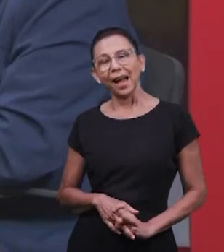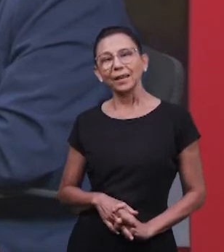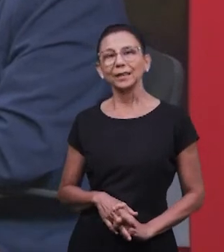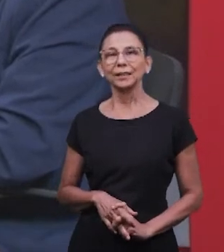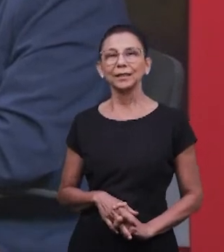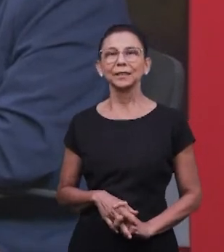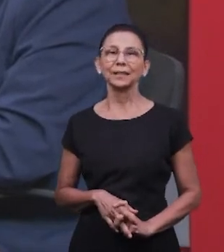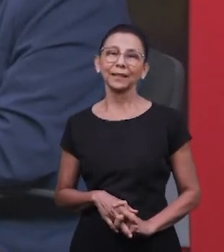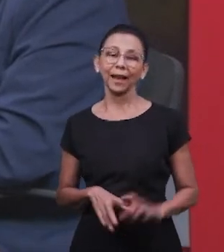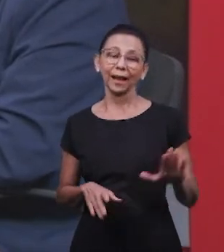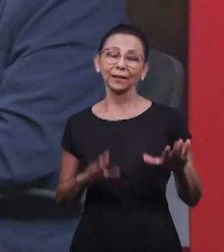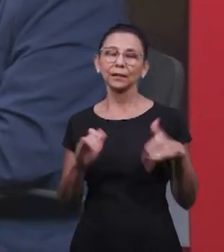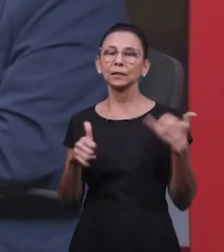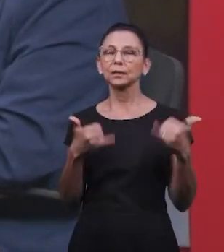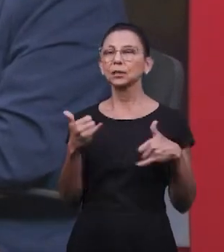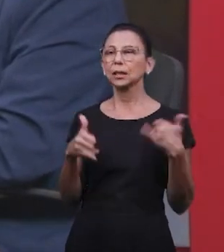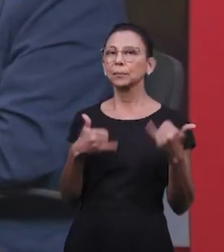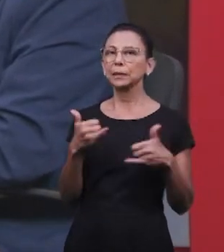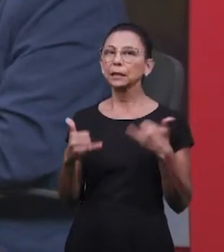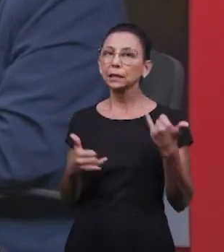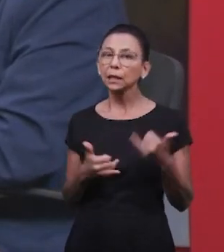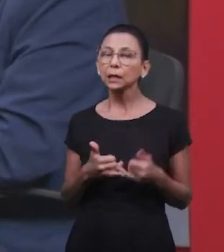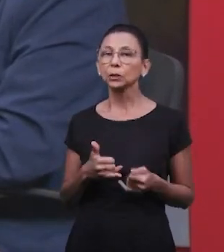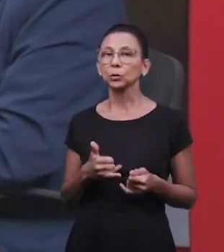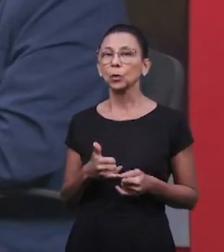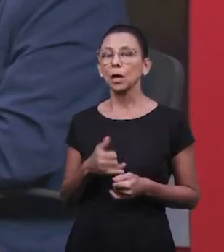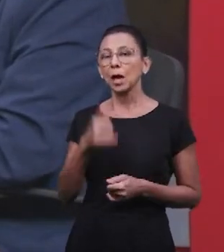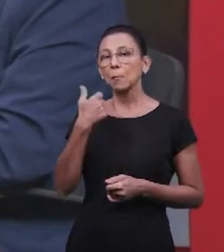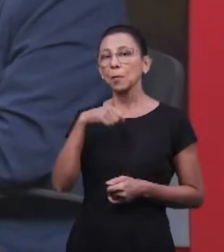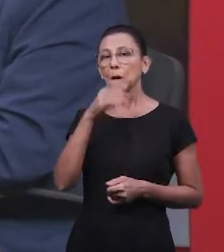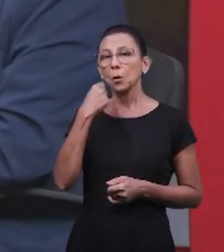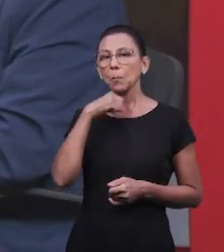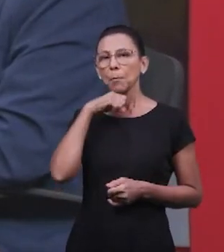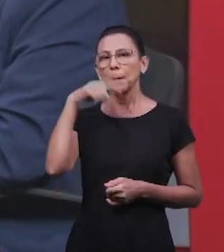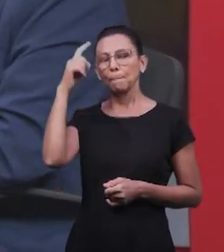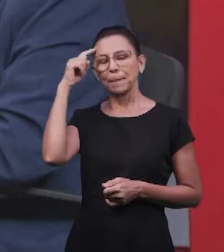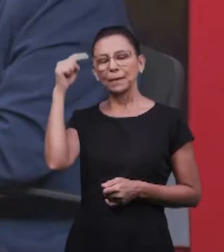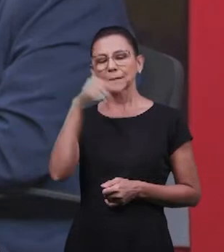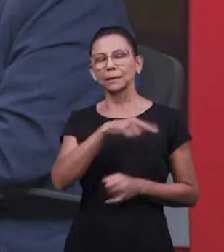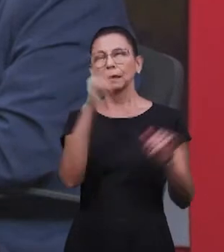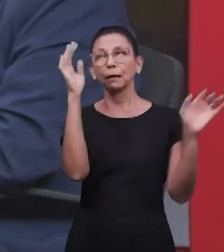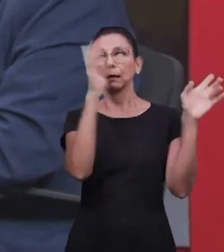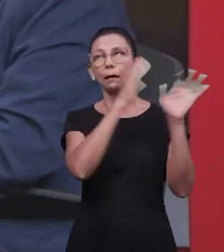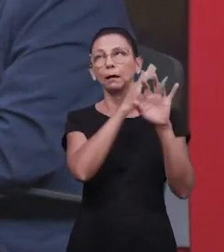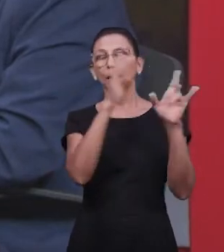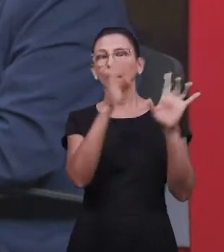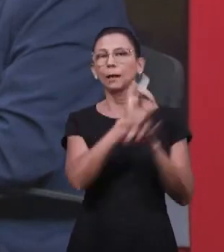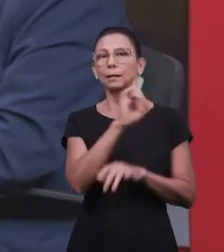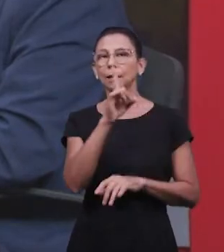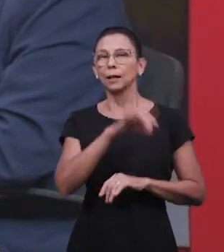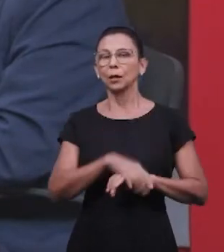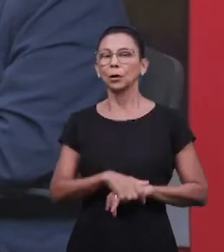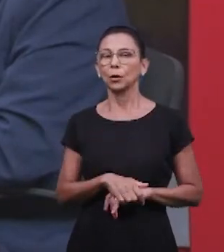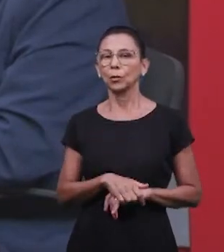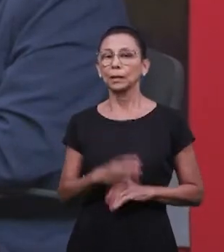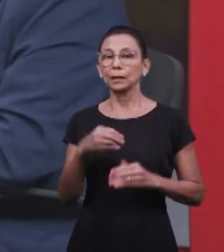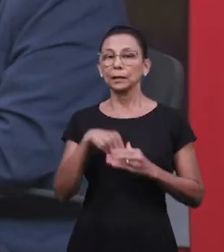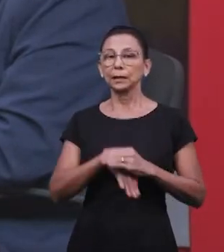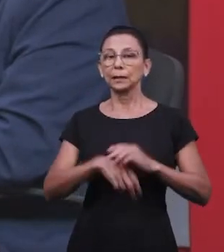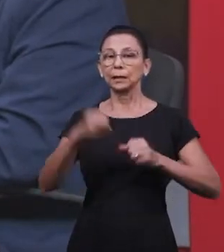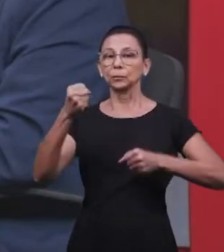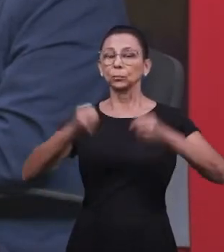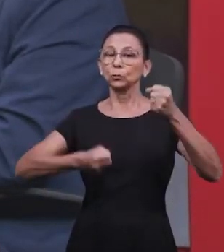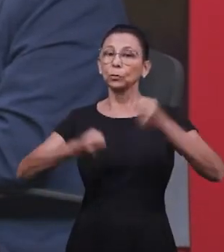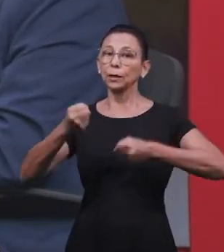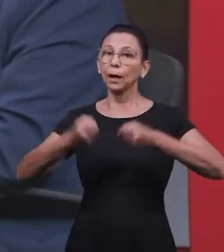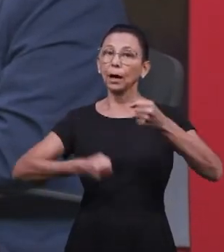está percebendo tudo. E aí você está voltando na família ali, a criança está brincando atrás, você está falando mal do pastor, falando mal do diácono. Você colocou